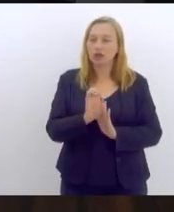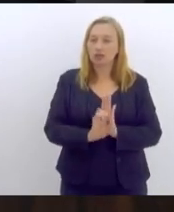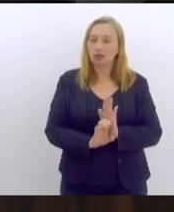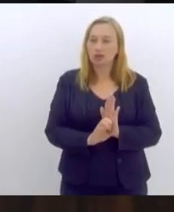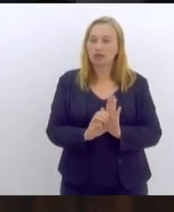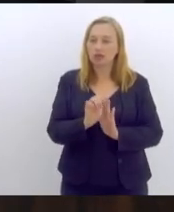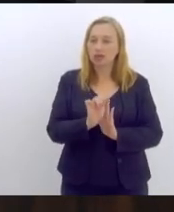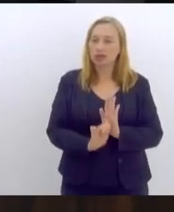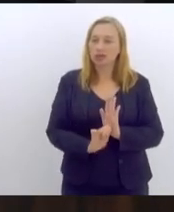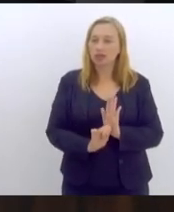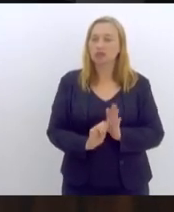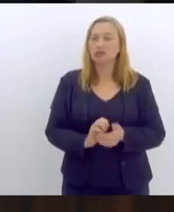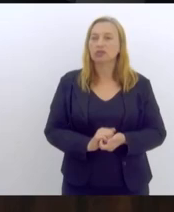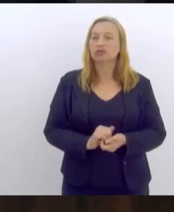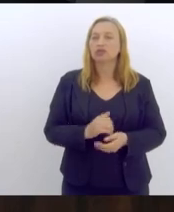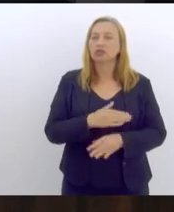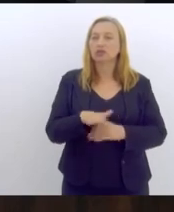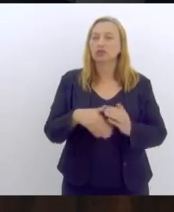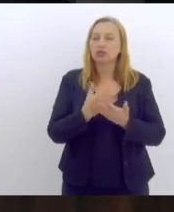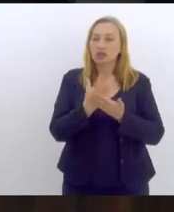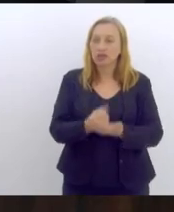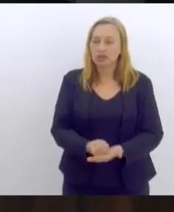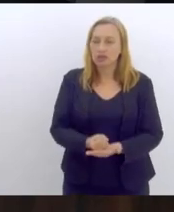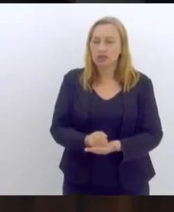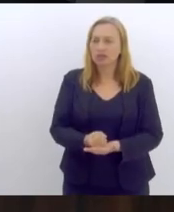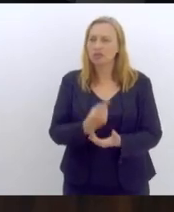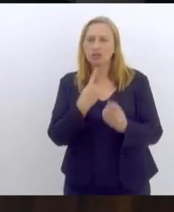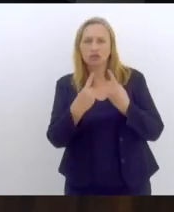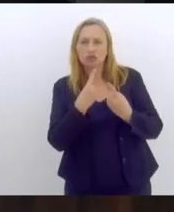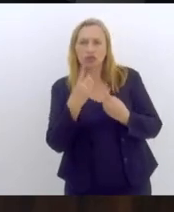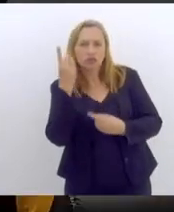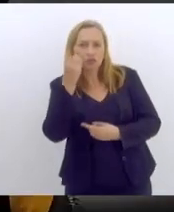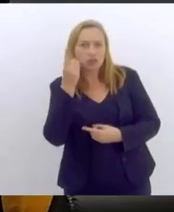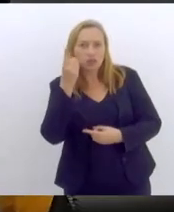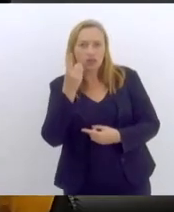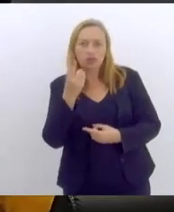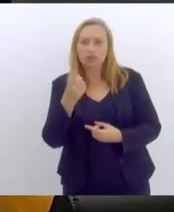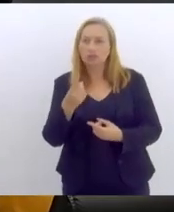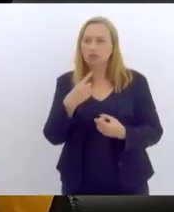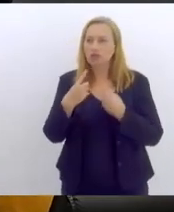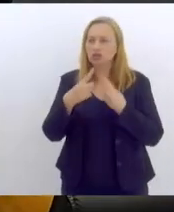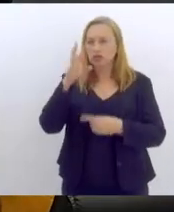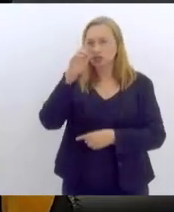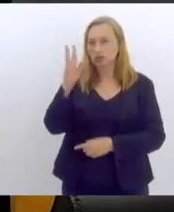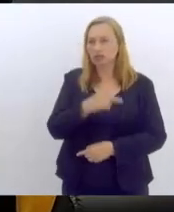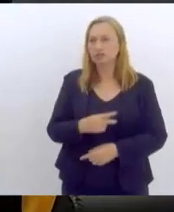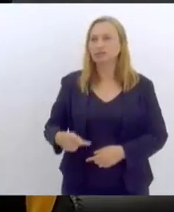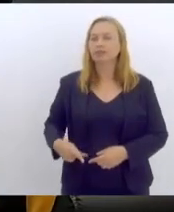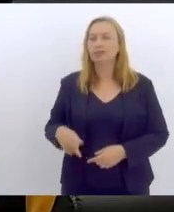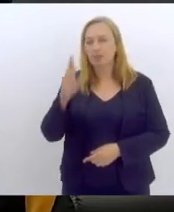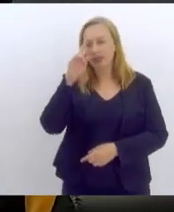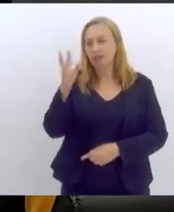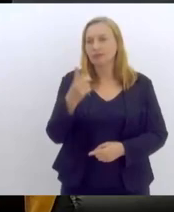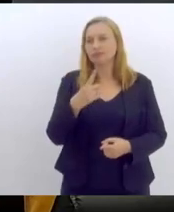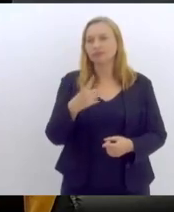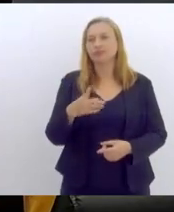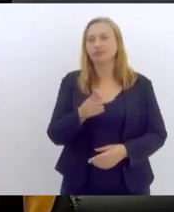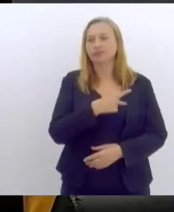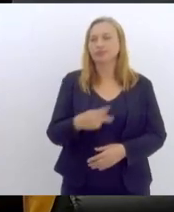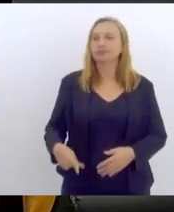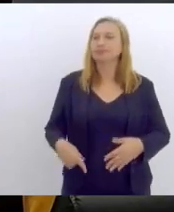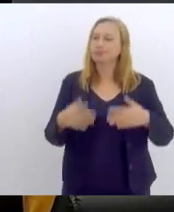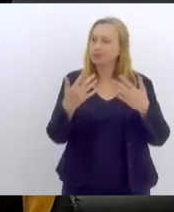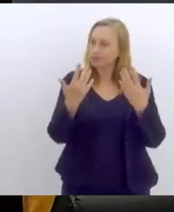redação. Senhores, que aprovam. Para discutir, deputado? Para discutir, deputado Yuri, presidente. Por gentileza. Senhor presidente, dando boas-vindas à